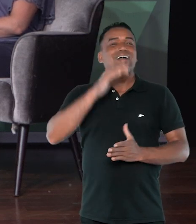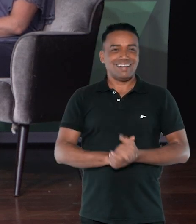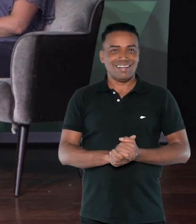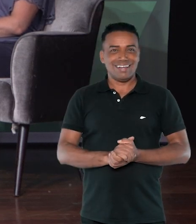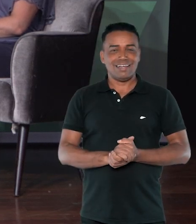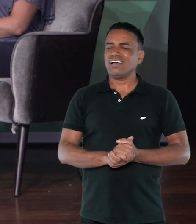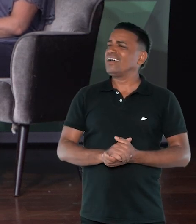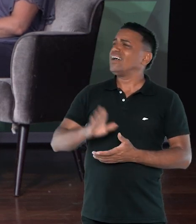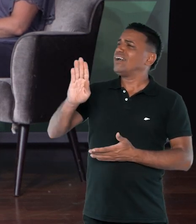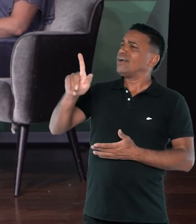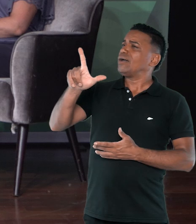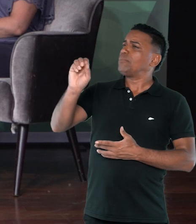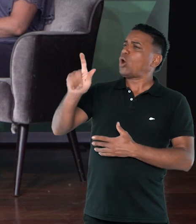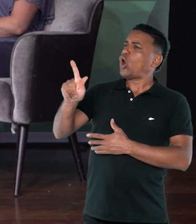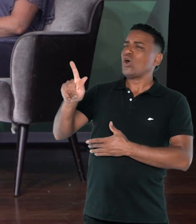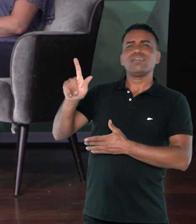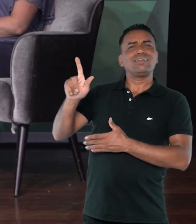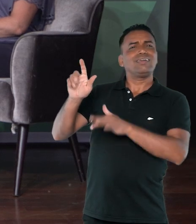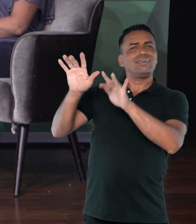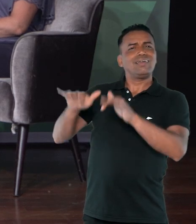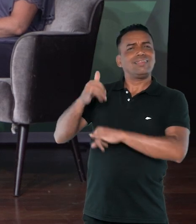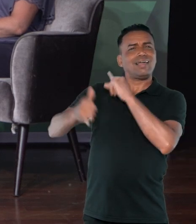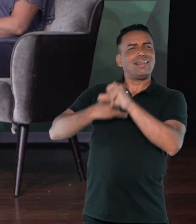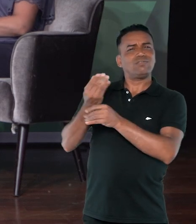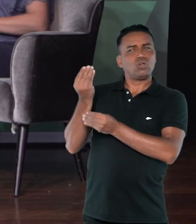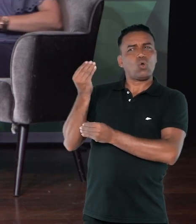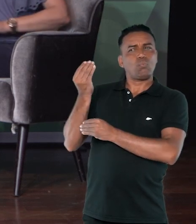você viaja, você vai ler ele lá sentadinha na praia.